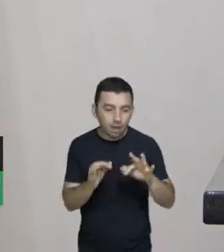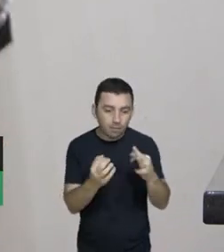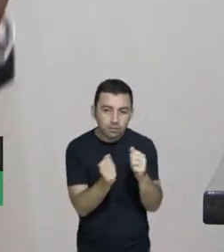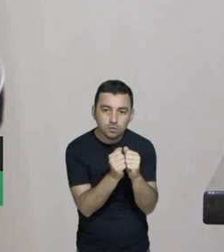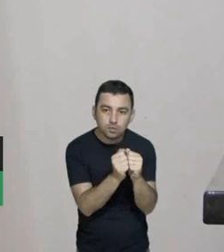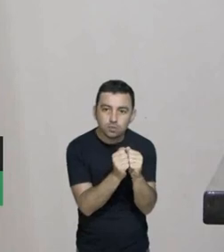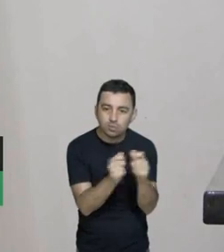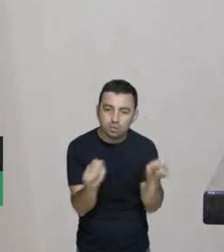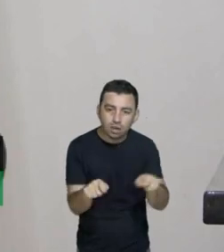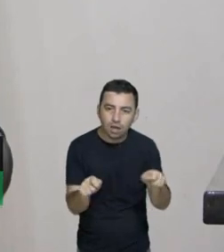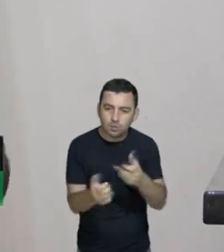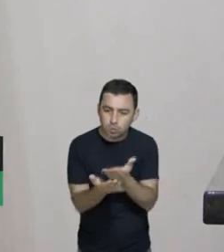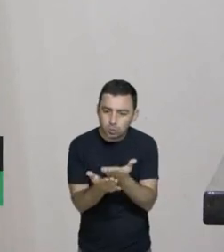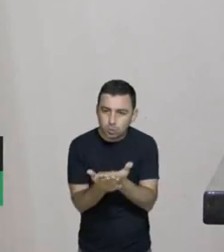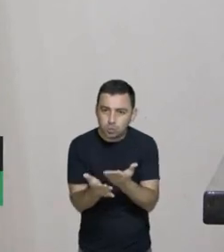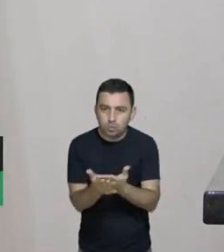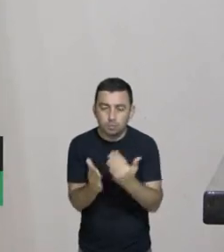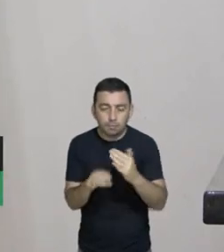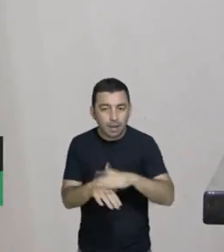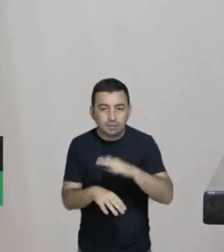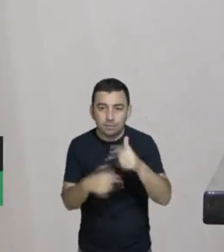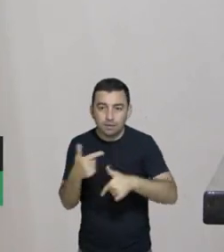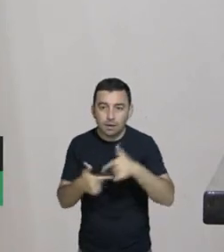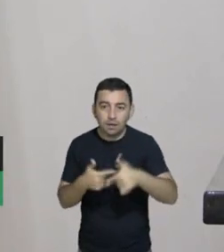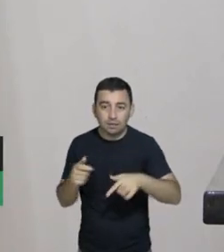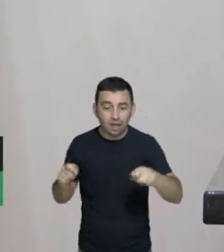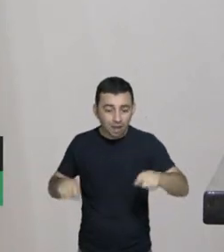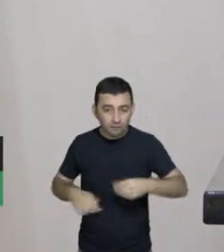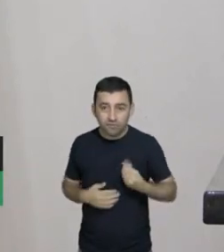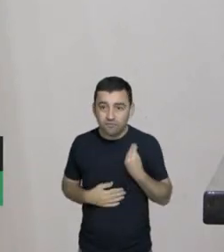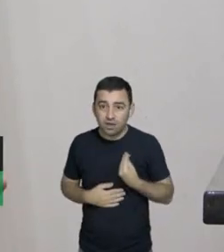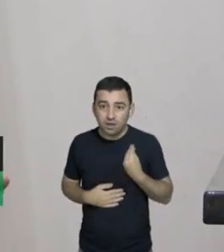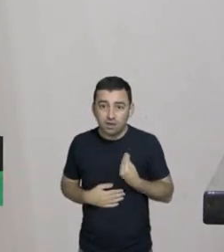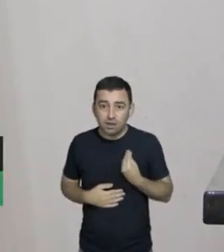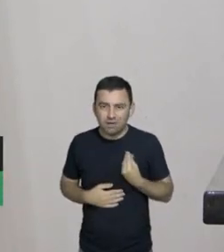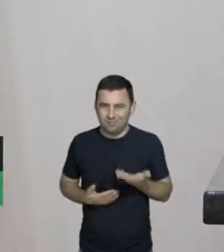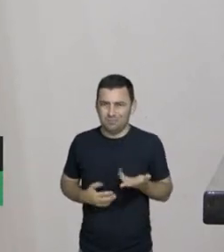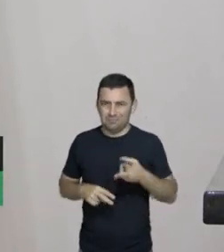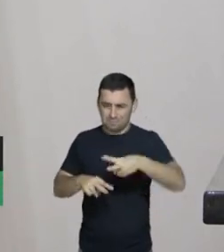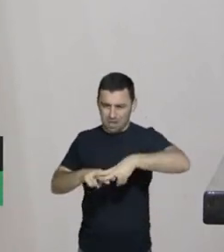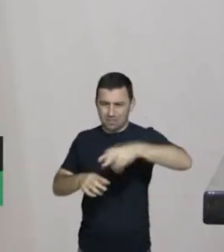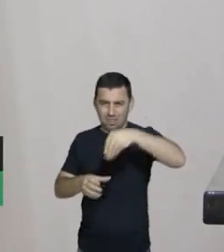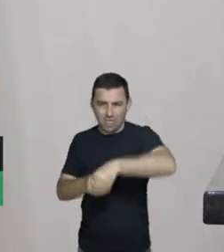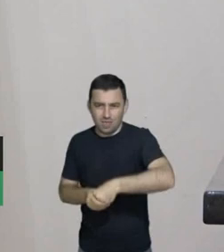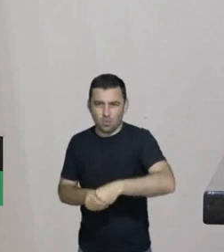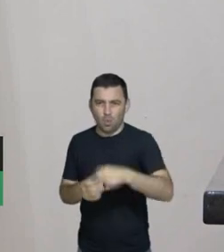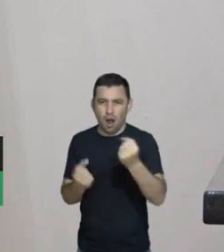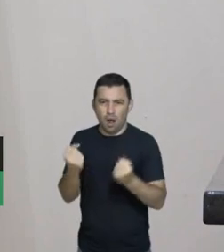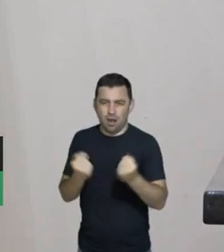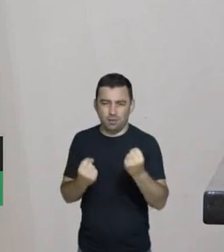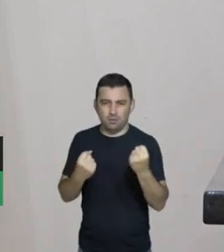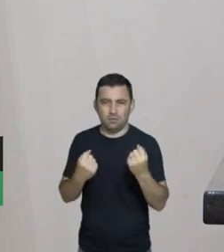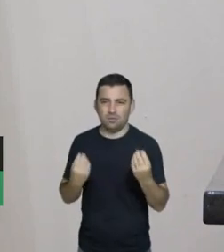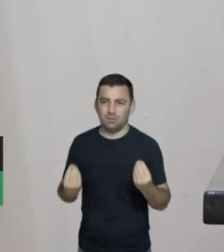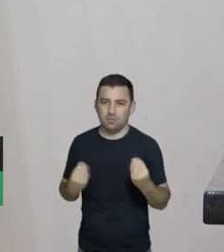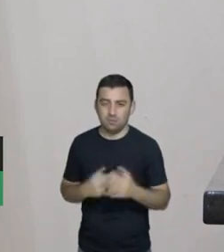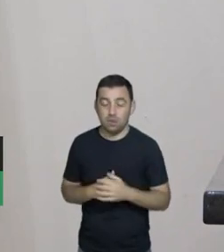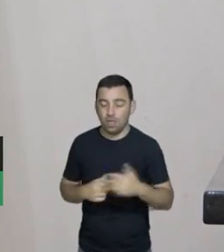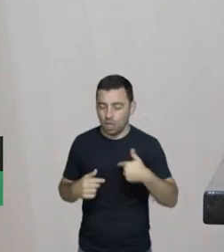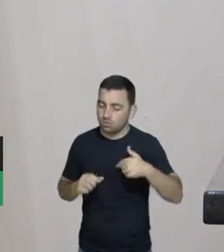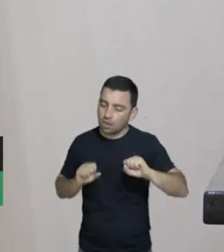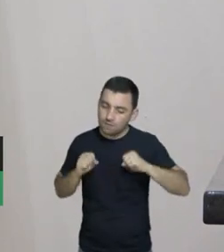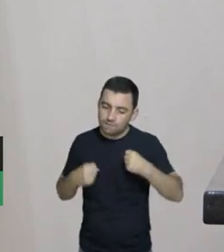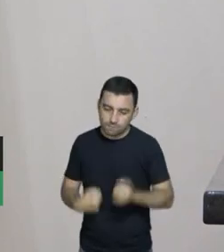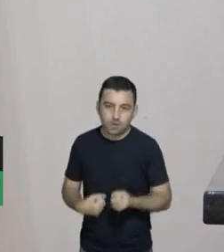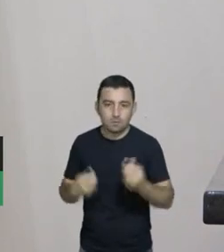de estudo, é tempo de mais trabalho, é tempo de viver, não preso dentro de um carro, mas sim vivendo a vida. Eu defendo a implantação